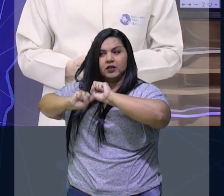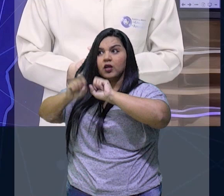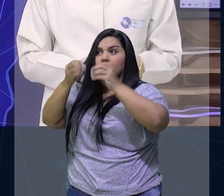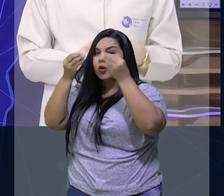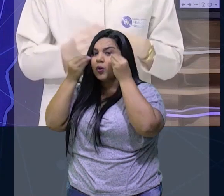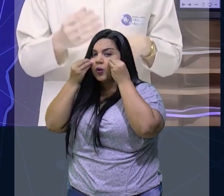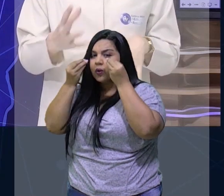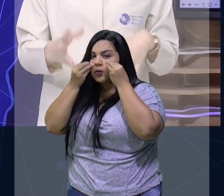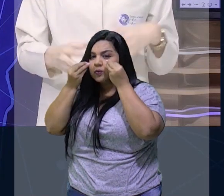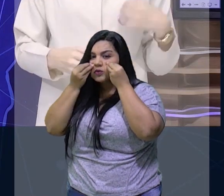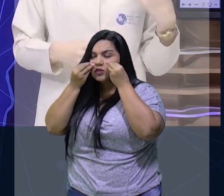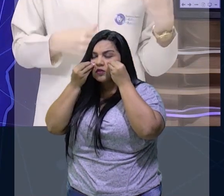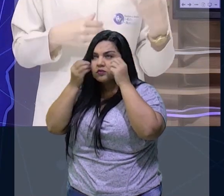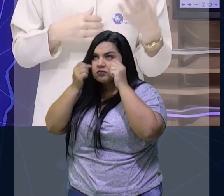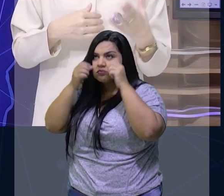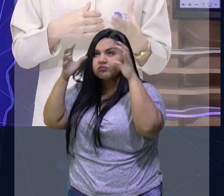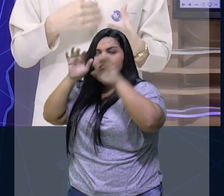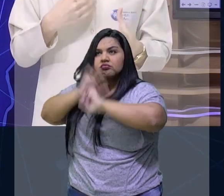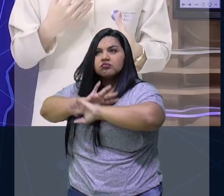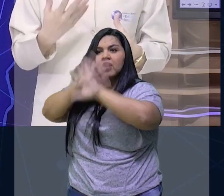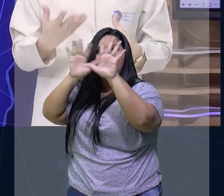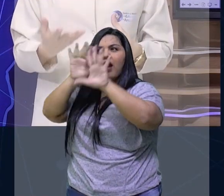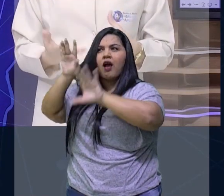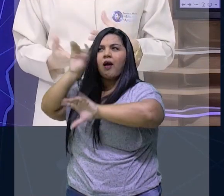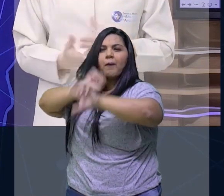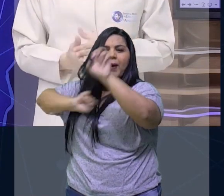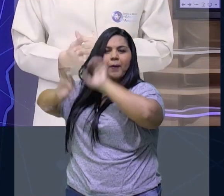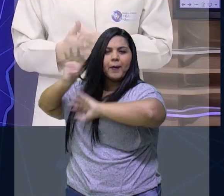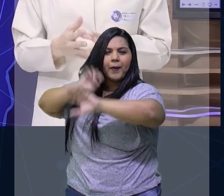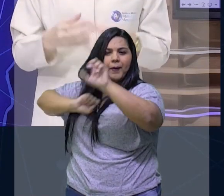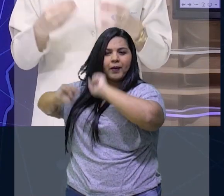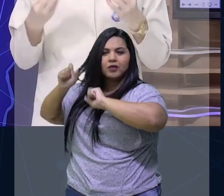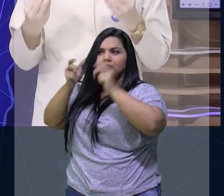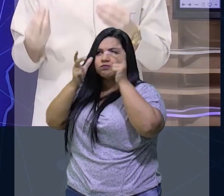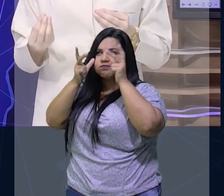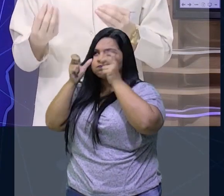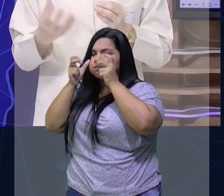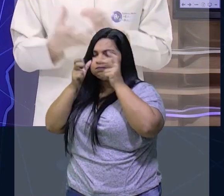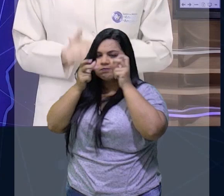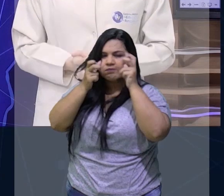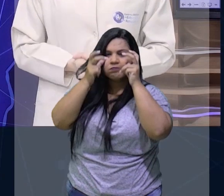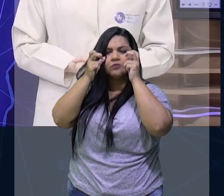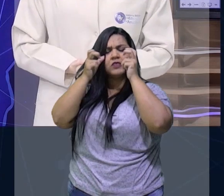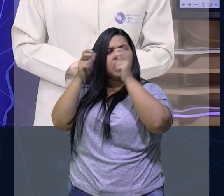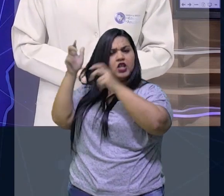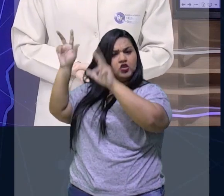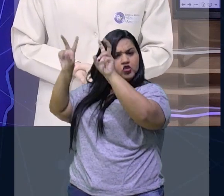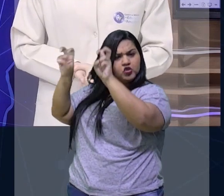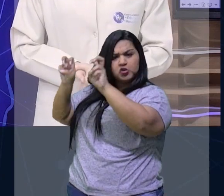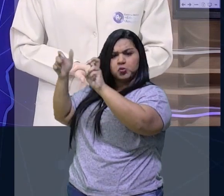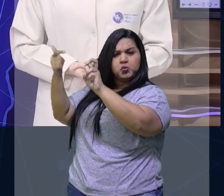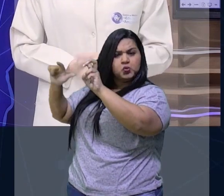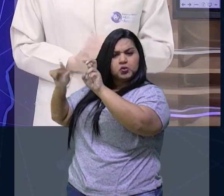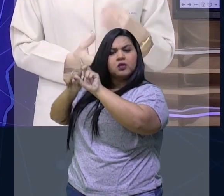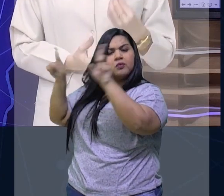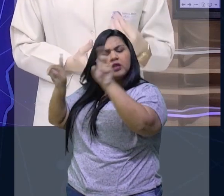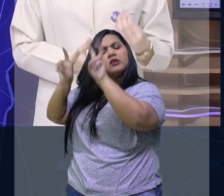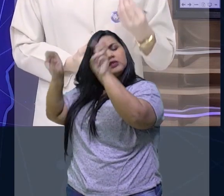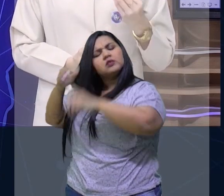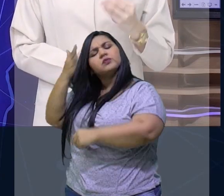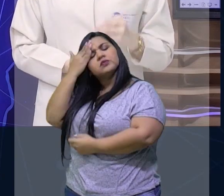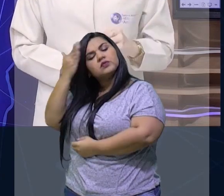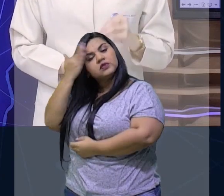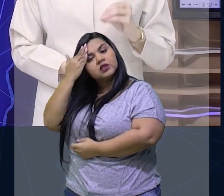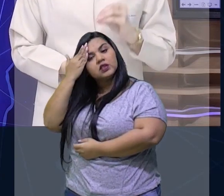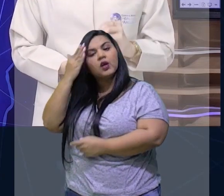observando esse mapa, né? Mesmo que ele não tenha ali um título, mas eu já sei que o tema que vai ser tratado nele